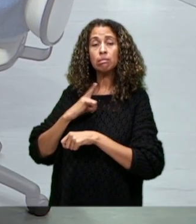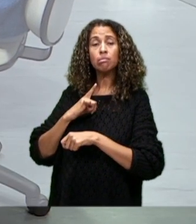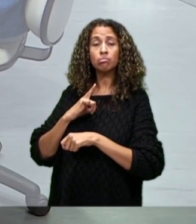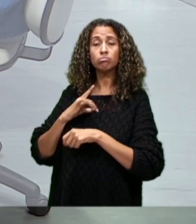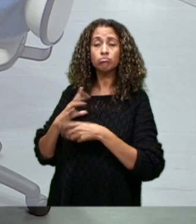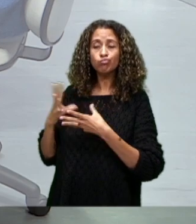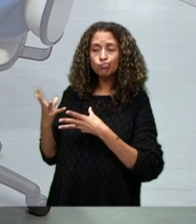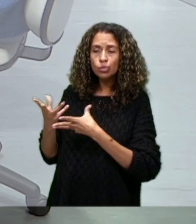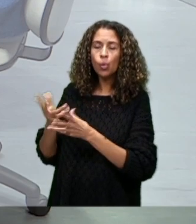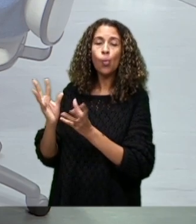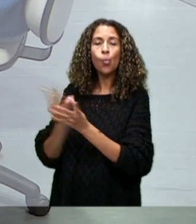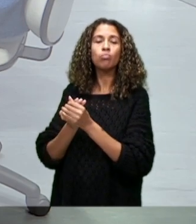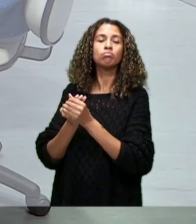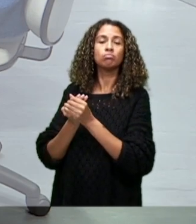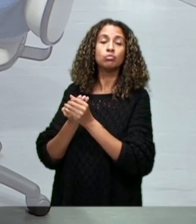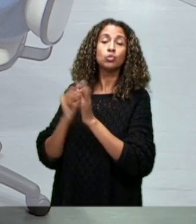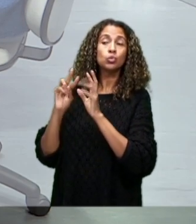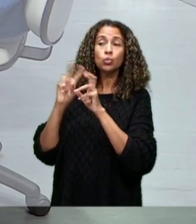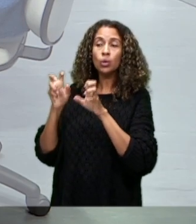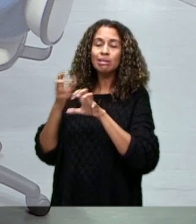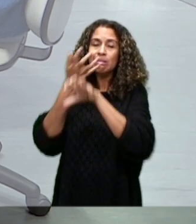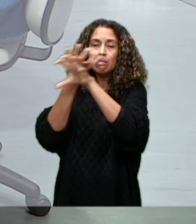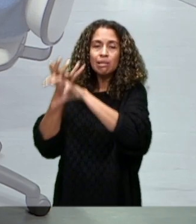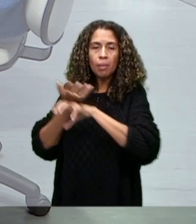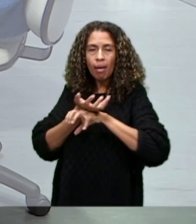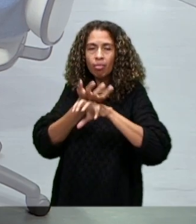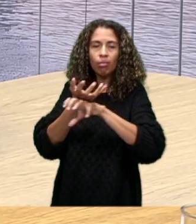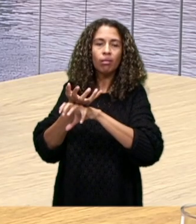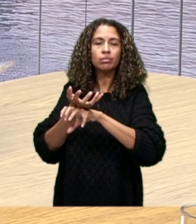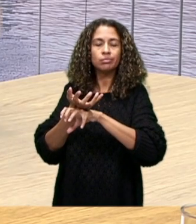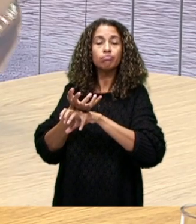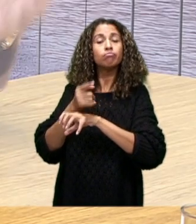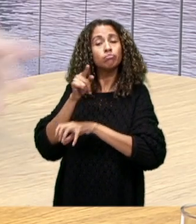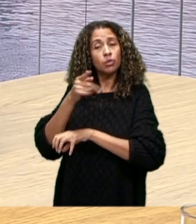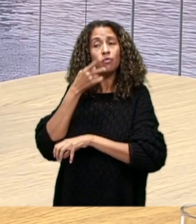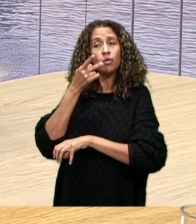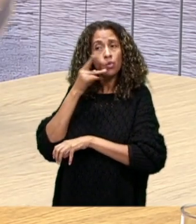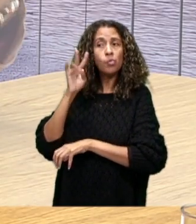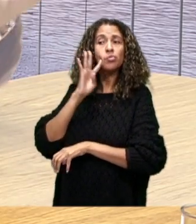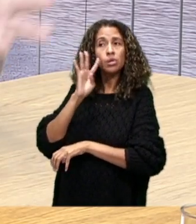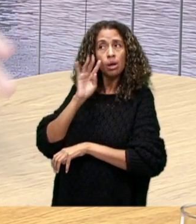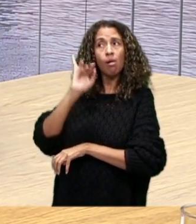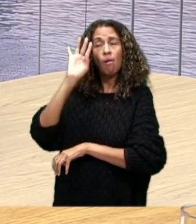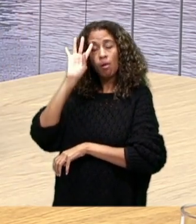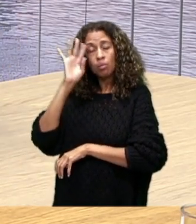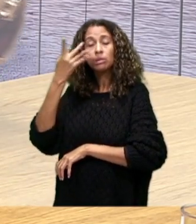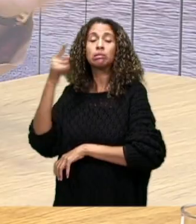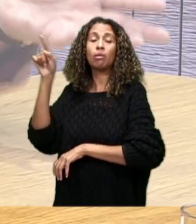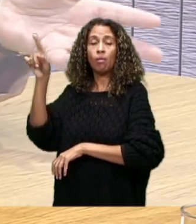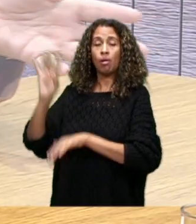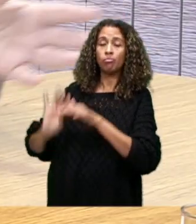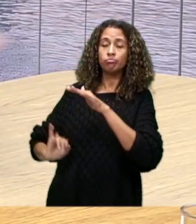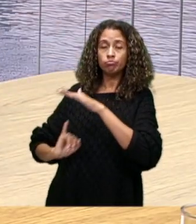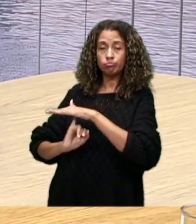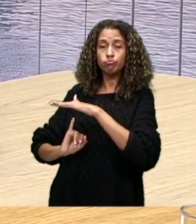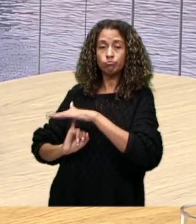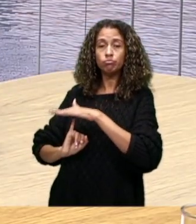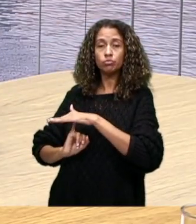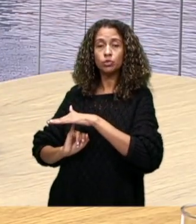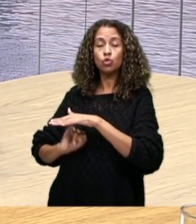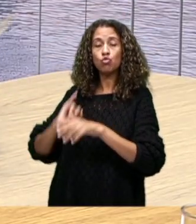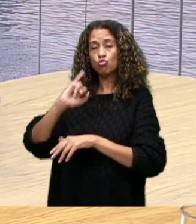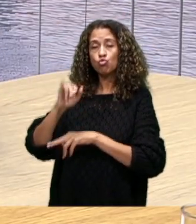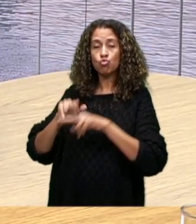acontecer entre todas as disciplinas, que você falou que foi uma coisa muito bacana que aconteceu lá no evento do IFSC durante o mês de junho, né?